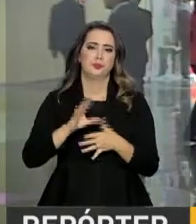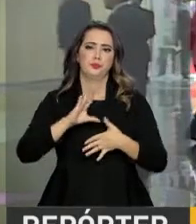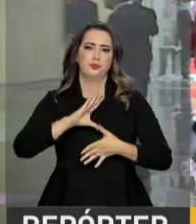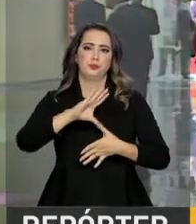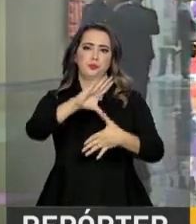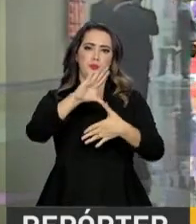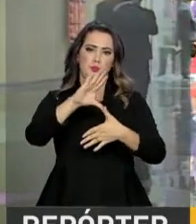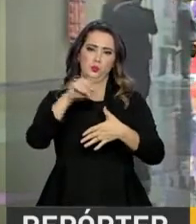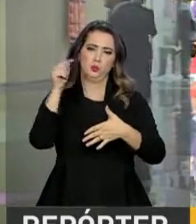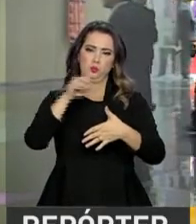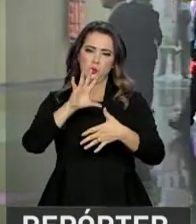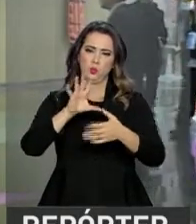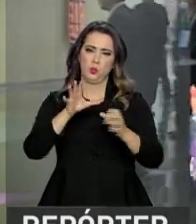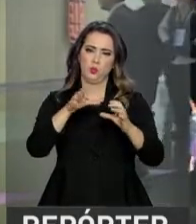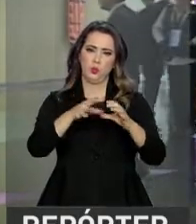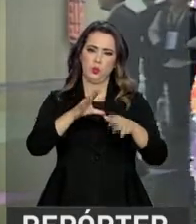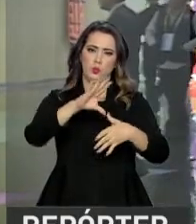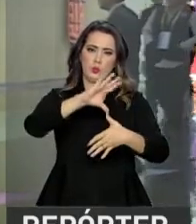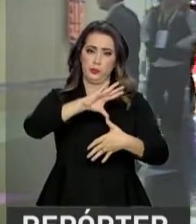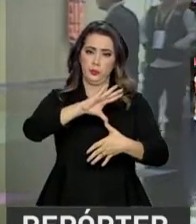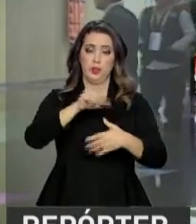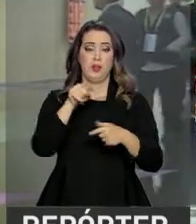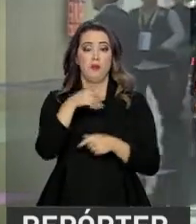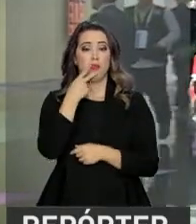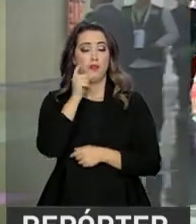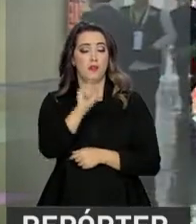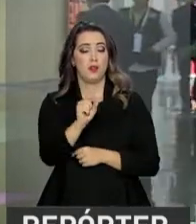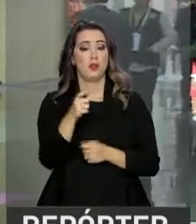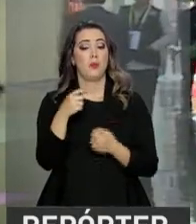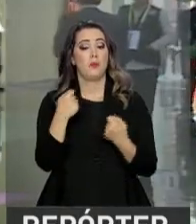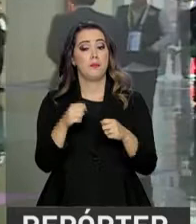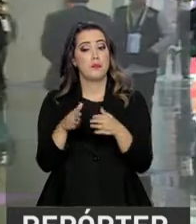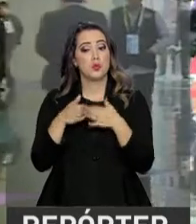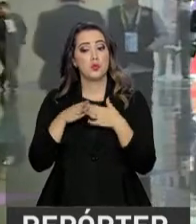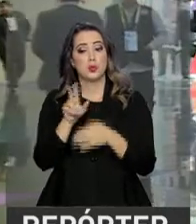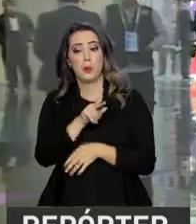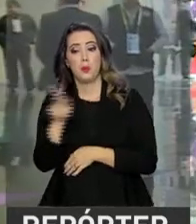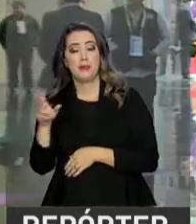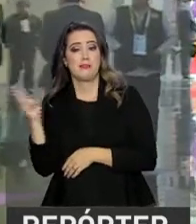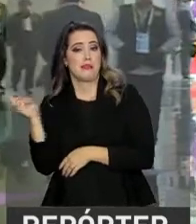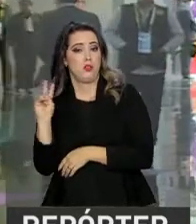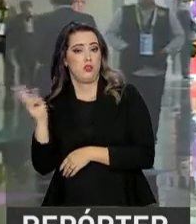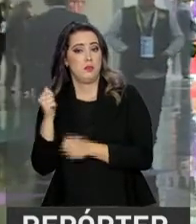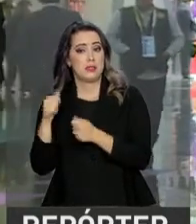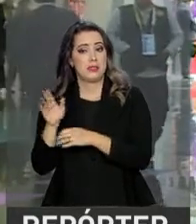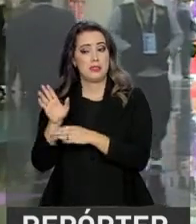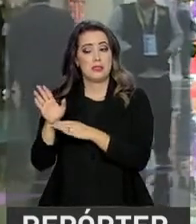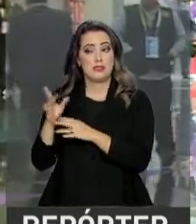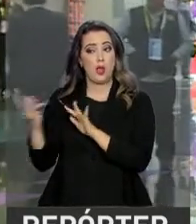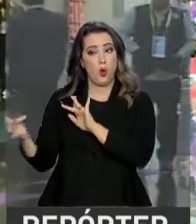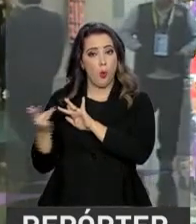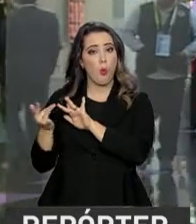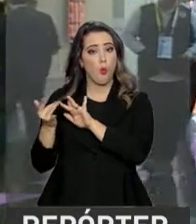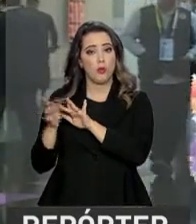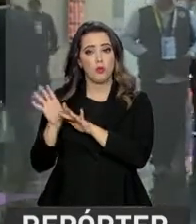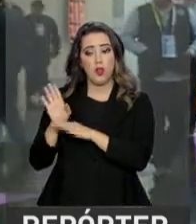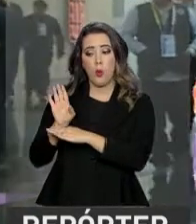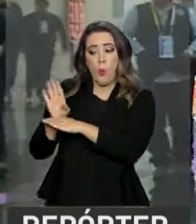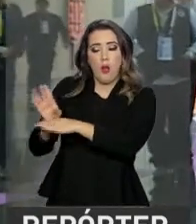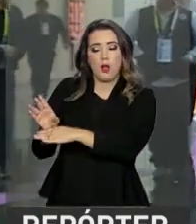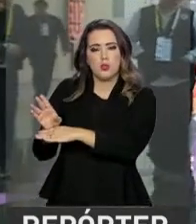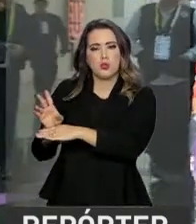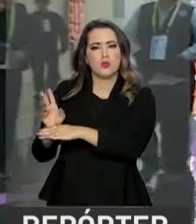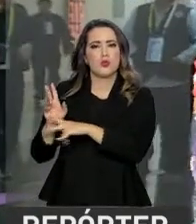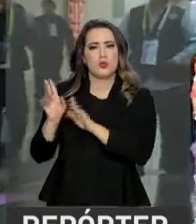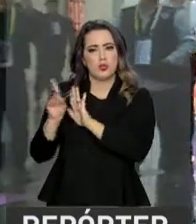américas eles pediram que nicolás maduro aceite a ajuda humanitária internacional e vários disseram que